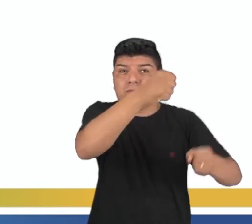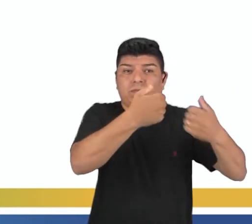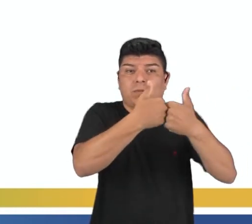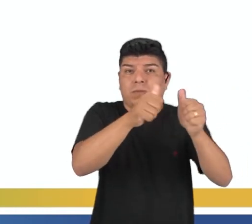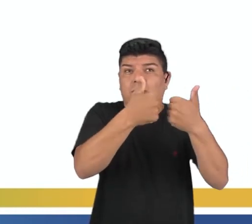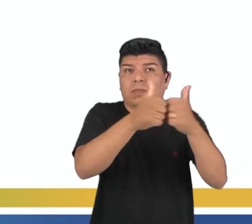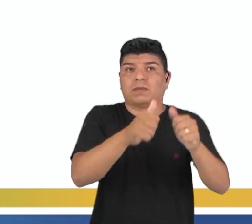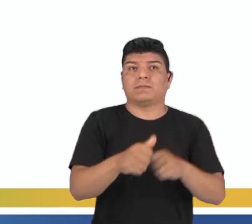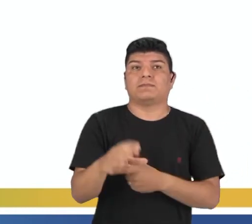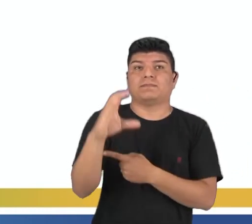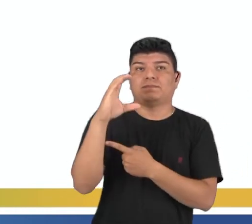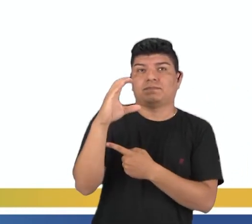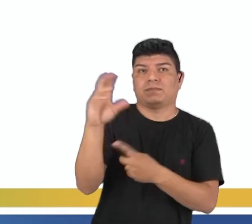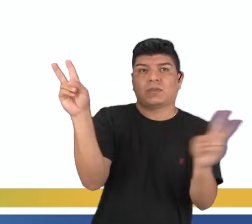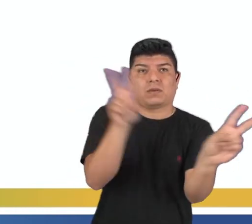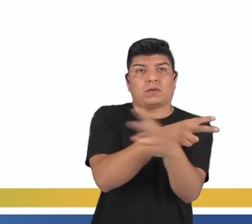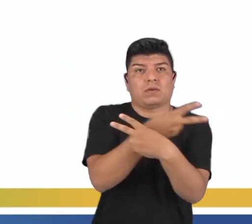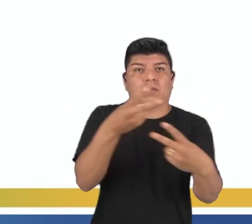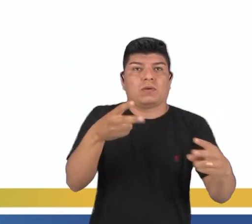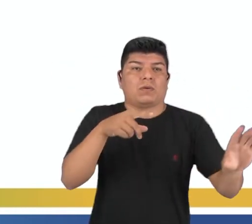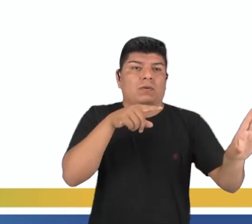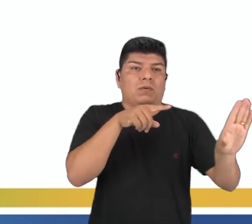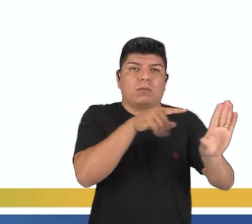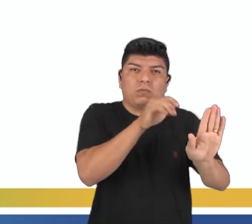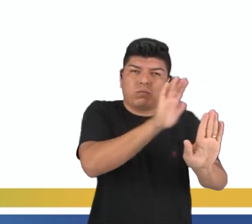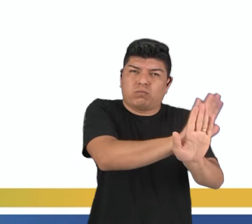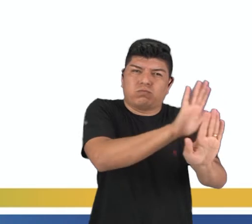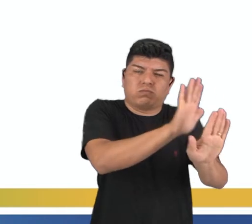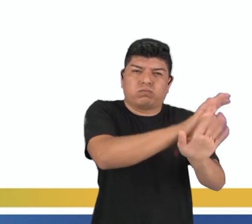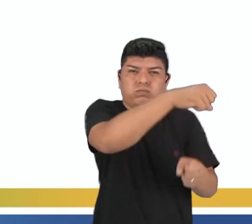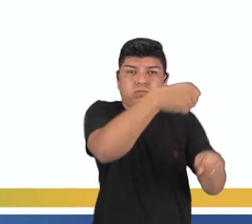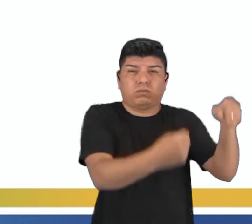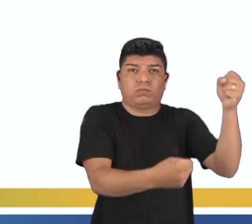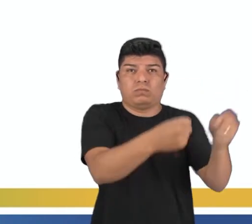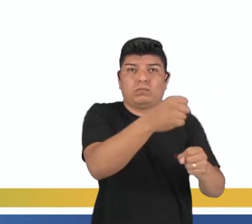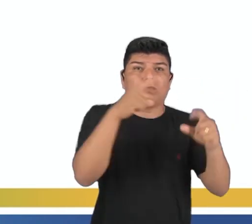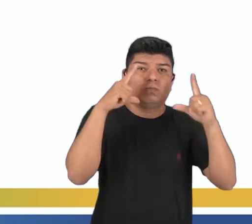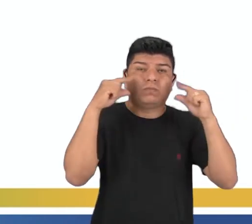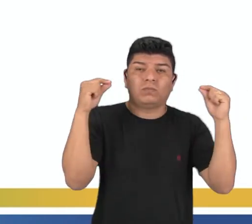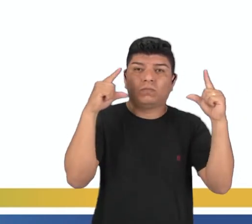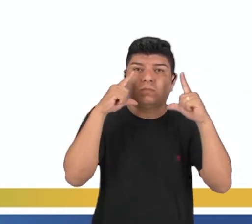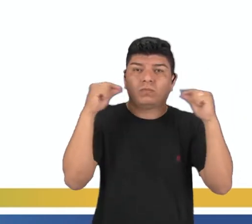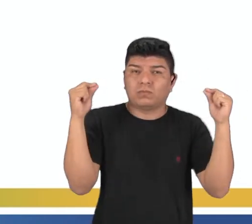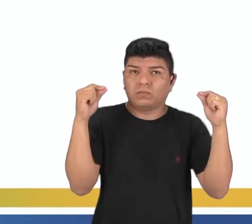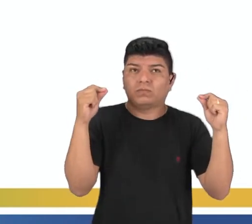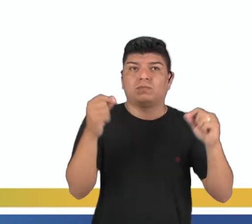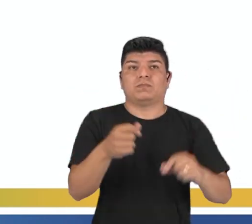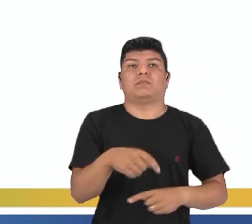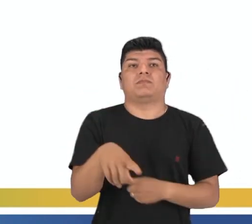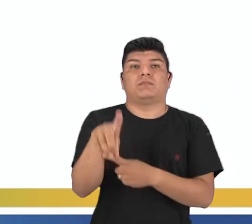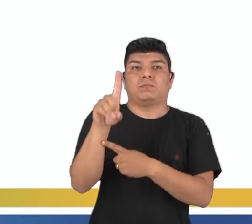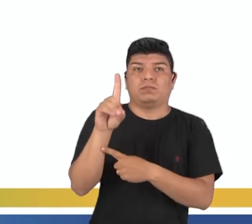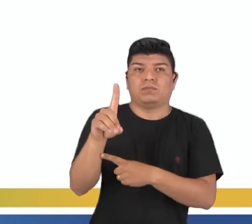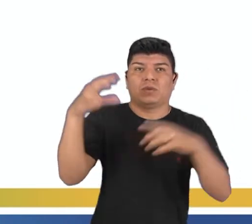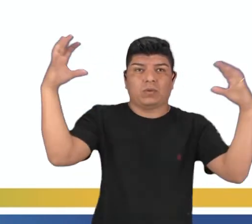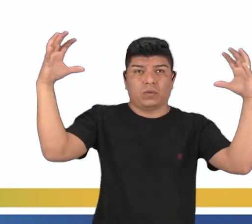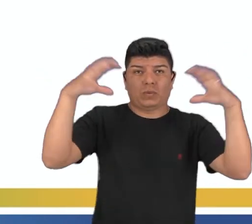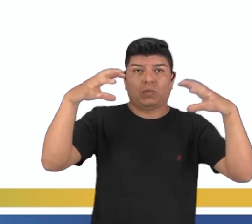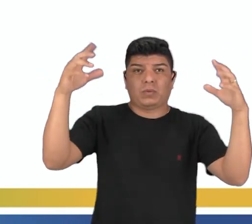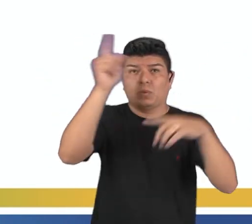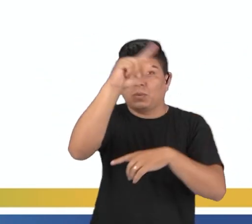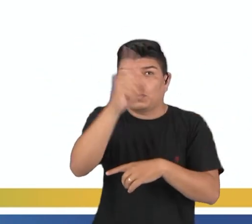ônibus. Letra C, vento, buzina de carro e miado do gato. E letra D,